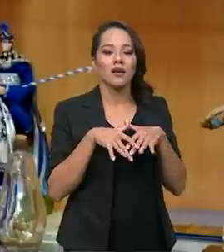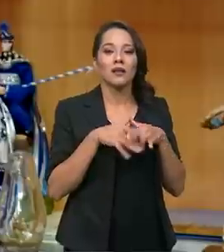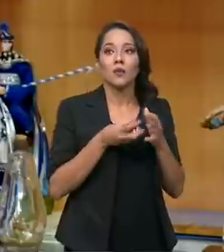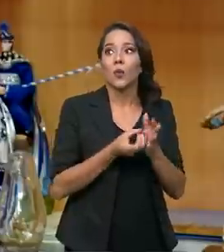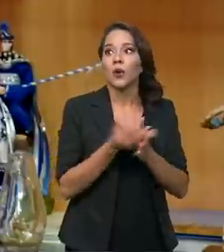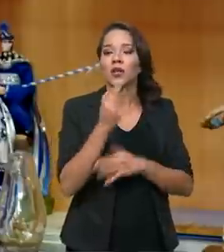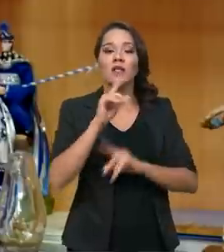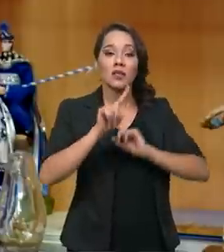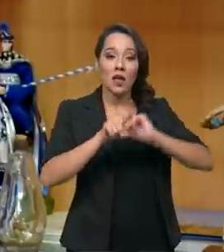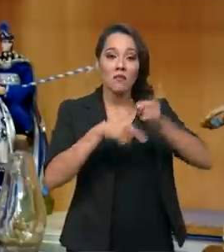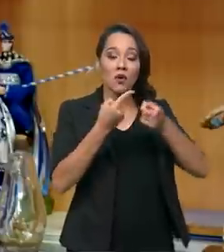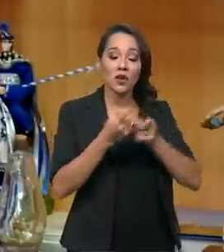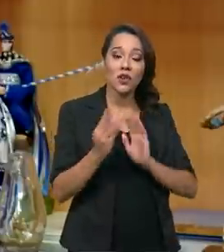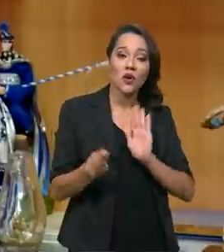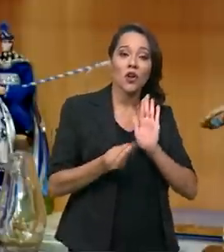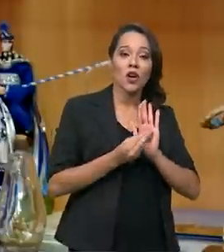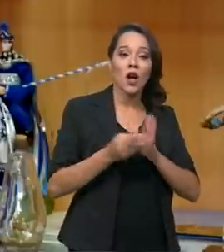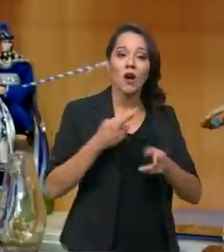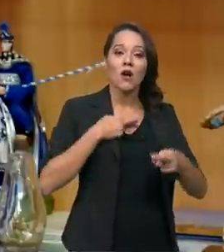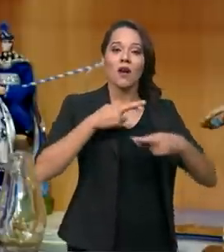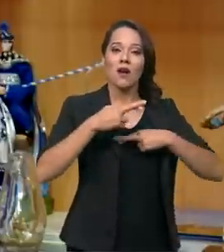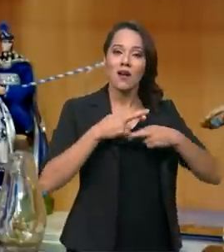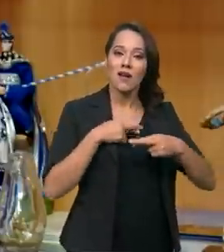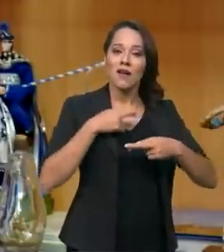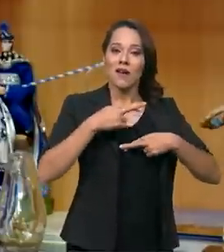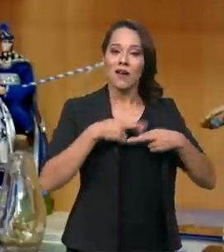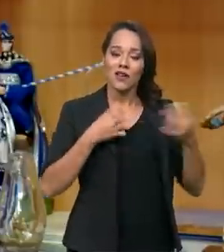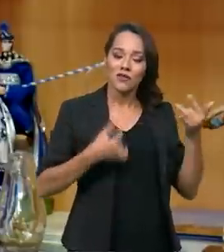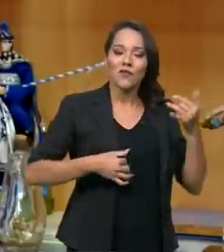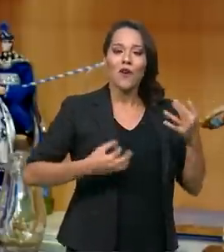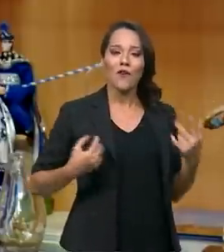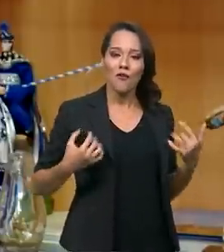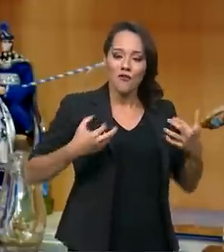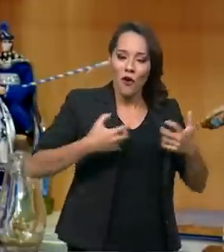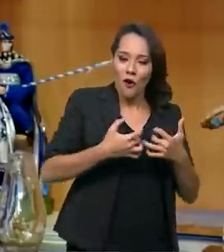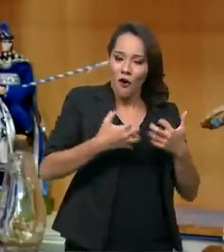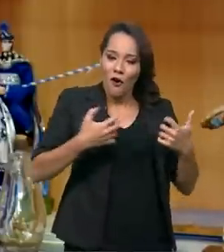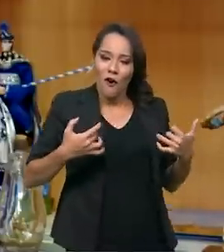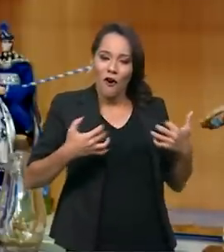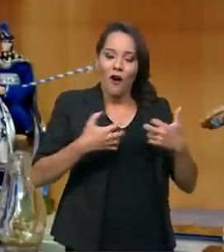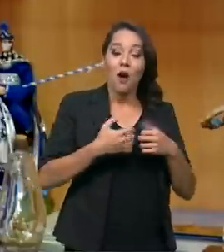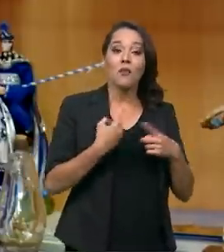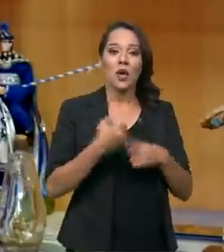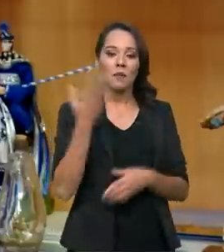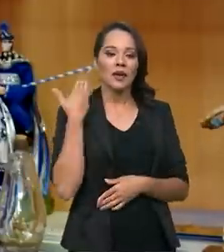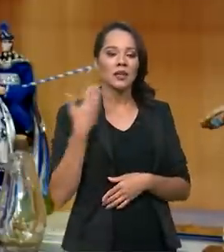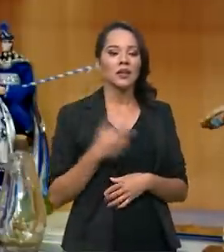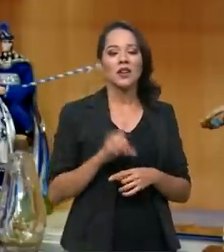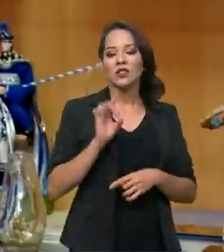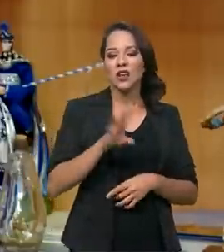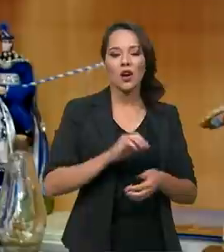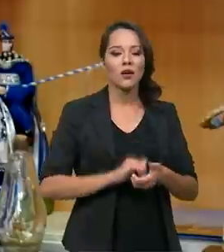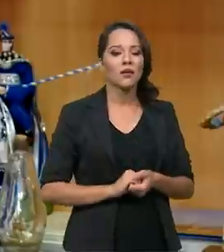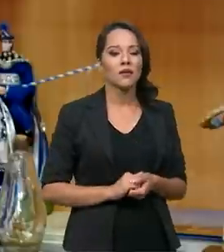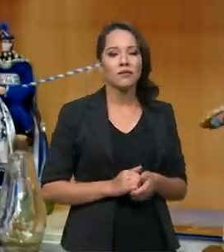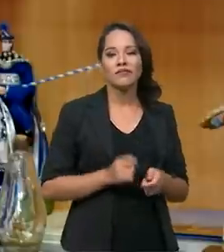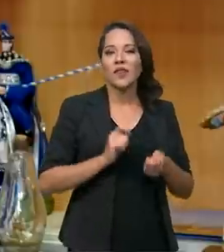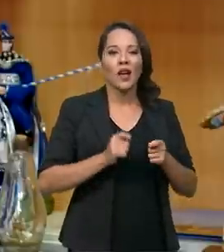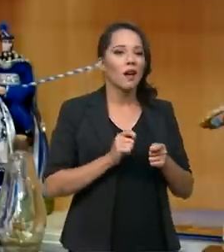babilônicos e depois que inseriu o ritmo do Forró EA sanfona na cara porque antes era